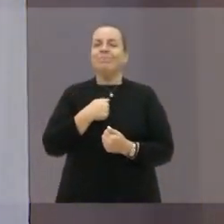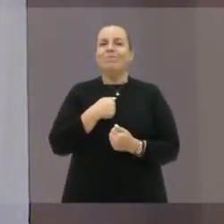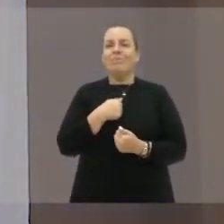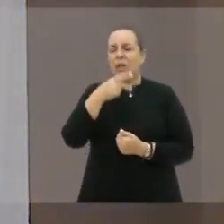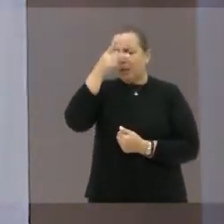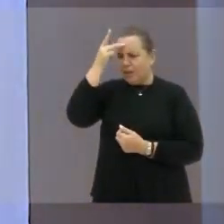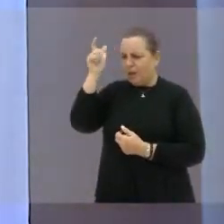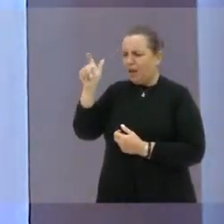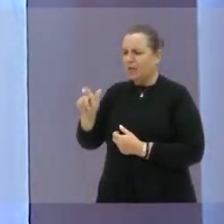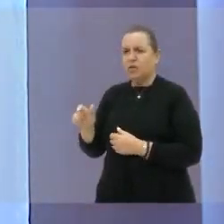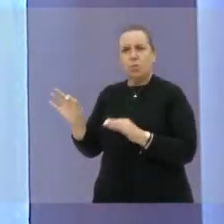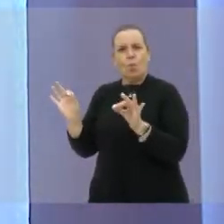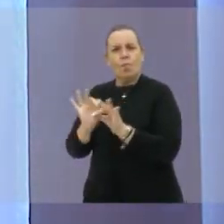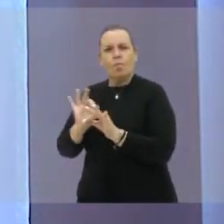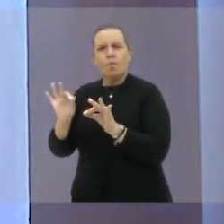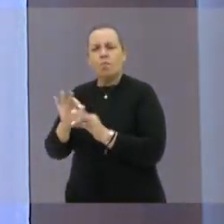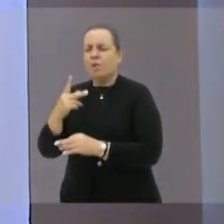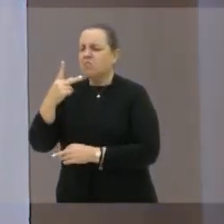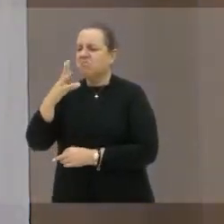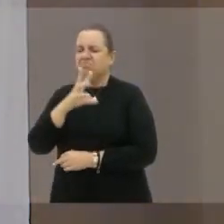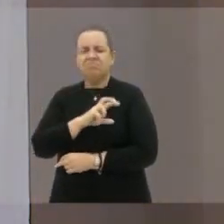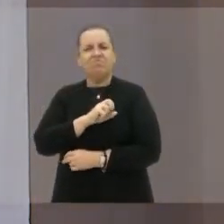eu. Ninguém te ama.